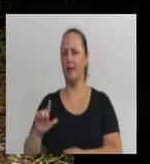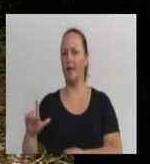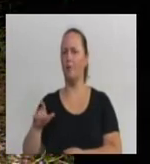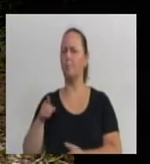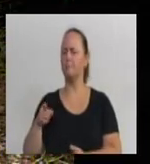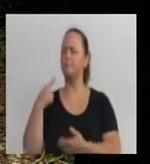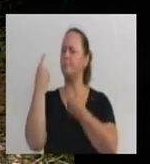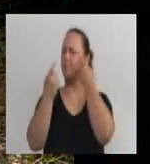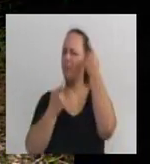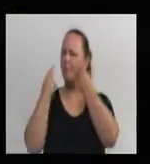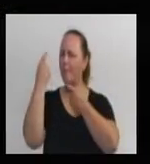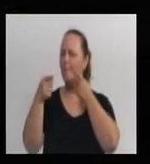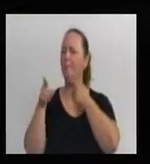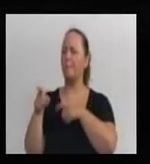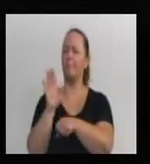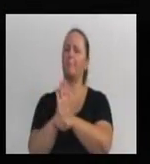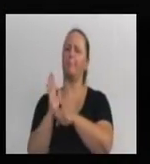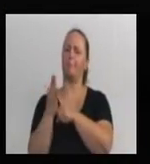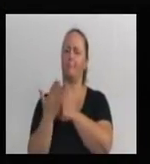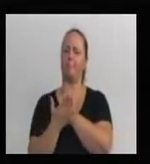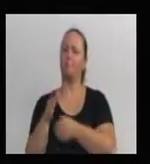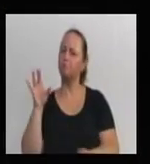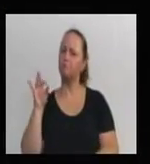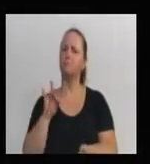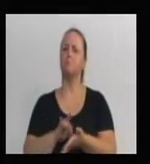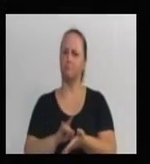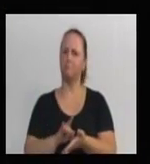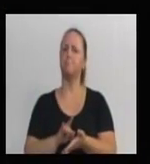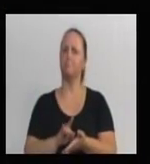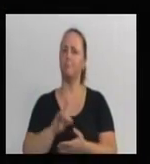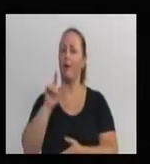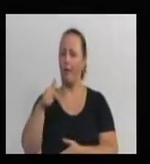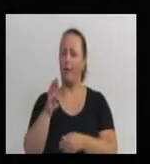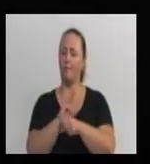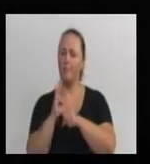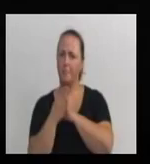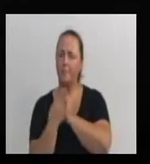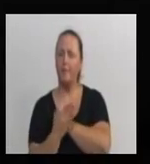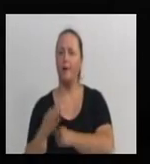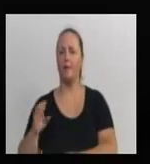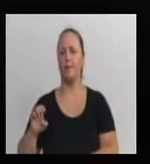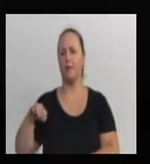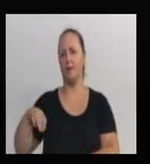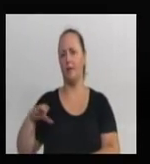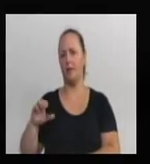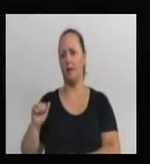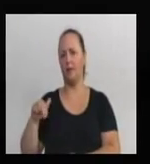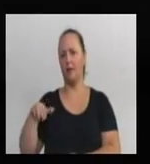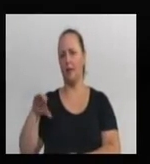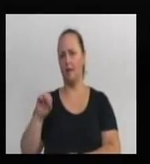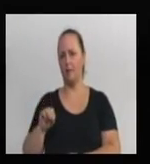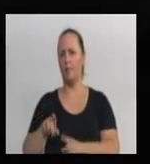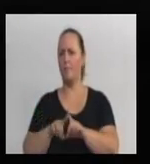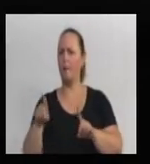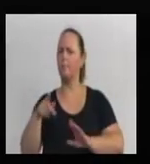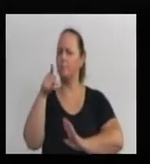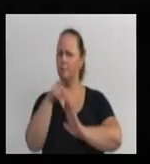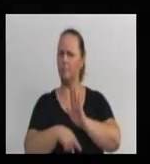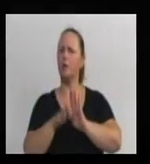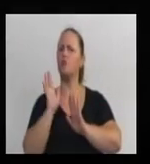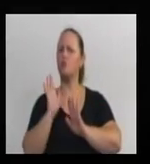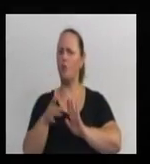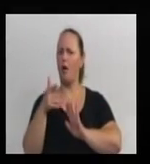lá. Realmente, é bairro do Encano, mas esse projeto passou por essa casa para ser